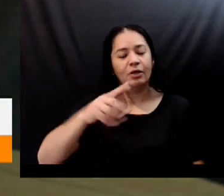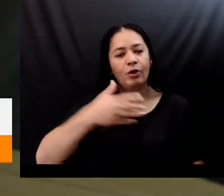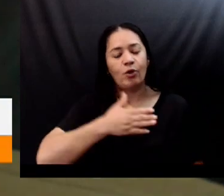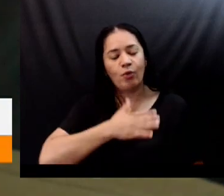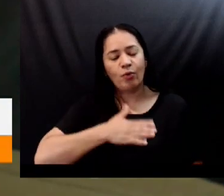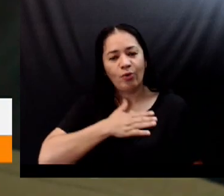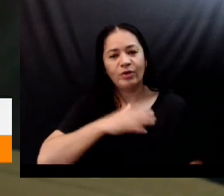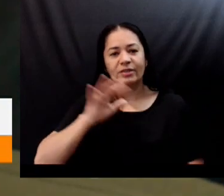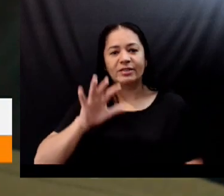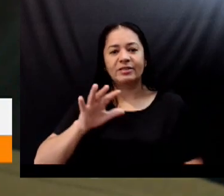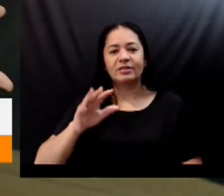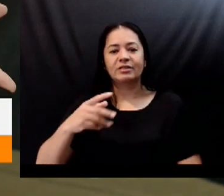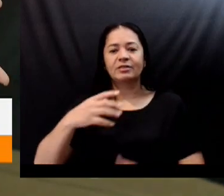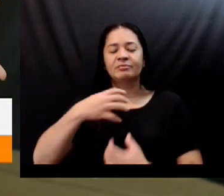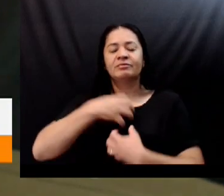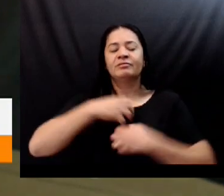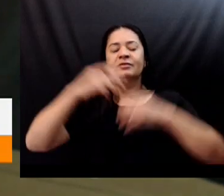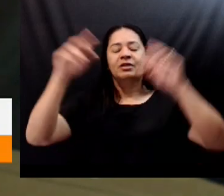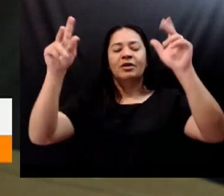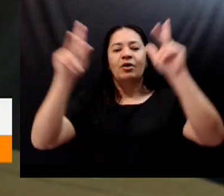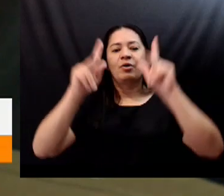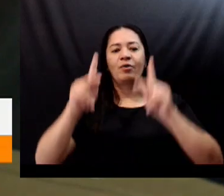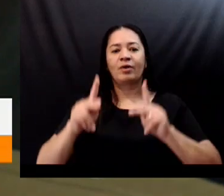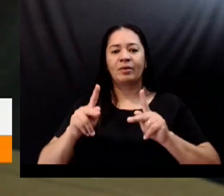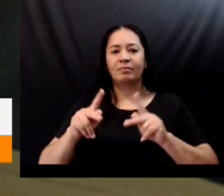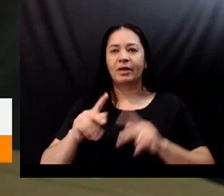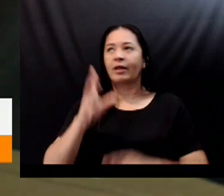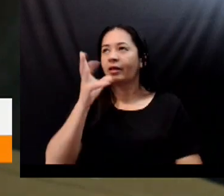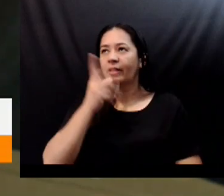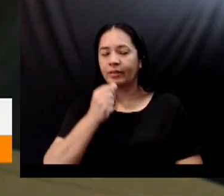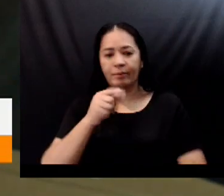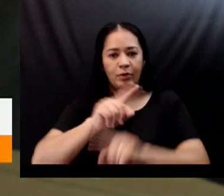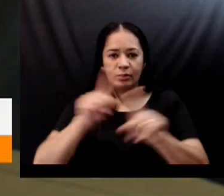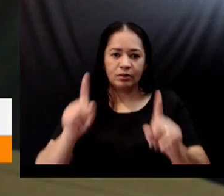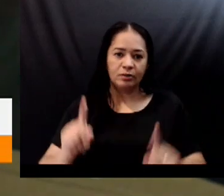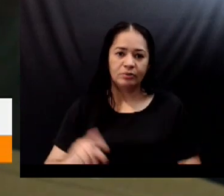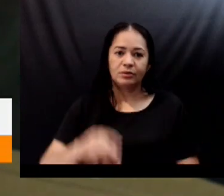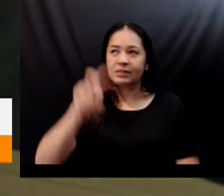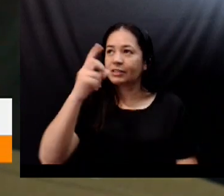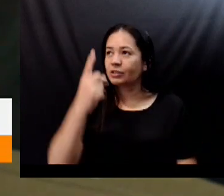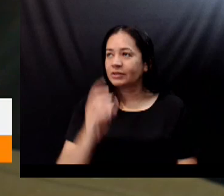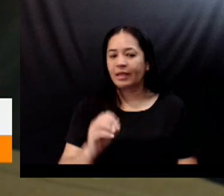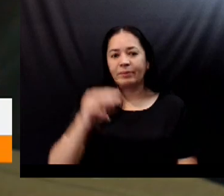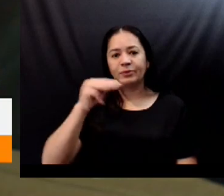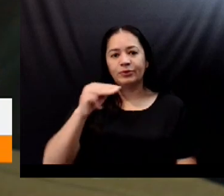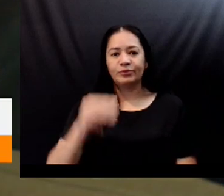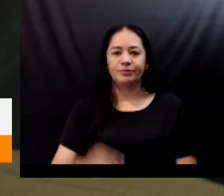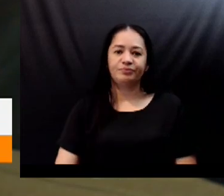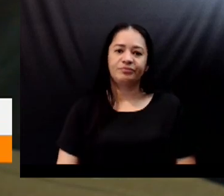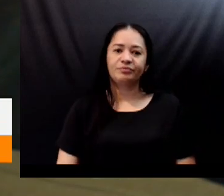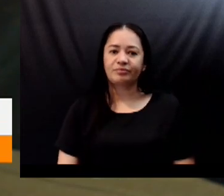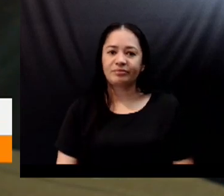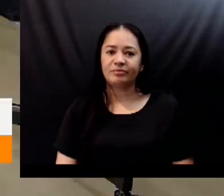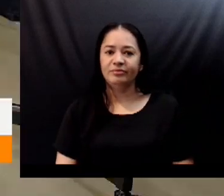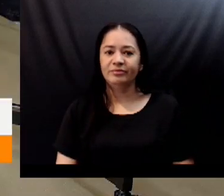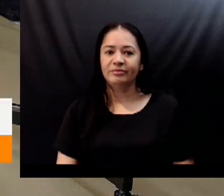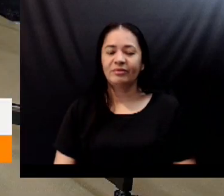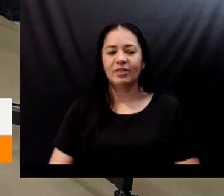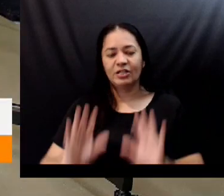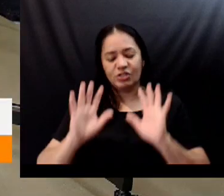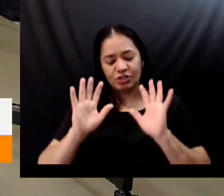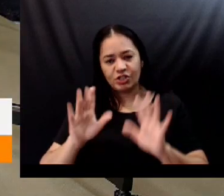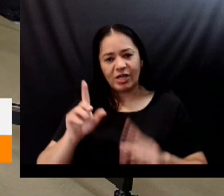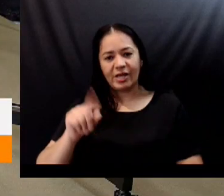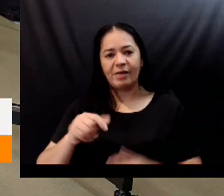paz interior. E eu não passo muito tempo fazendo isso, claro, vamos lá, 5 minutos no Sim. máximo, né? Mas eu acho que isso já é o suficiente